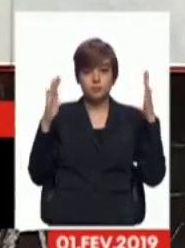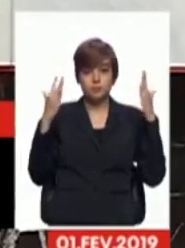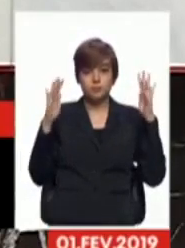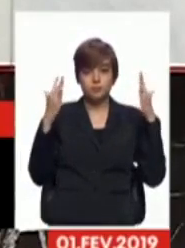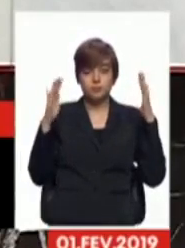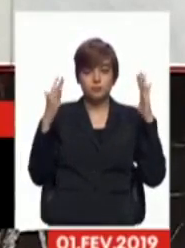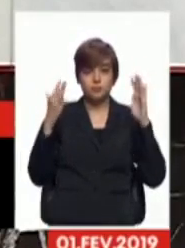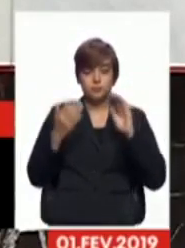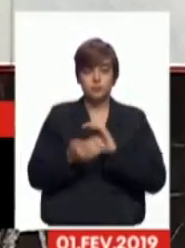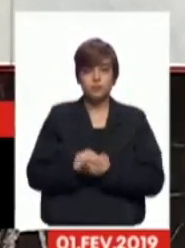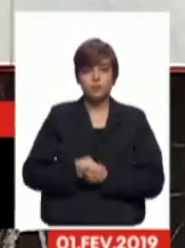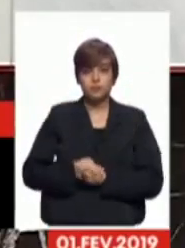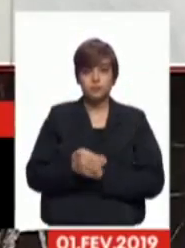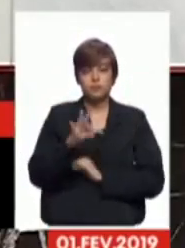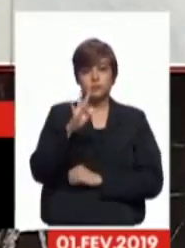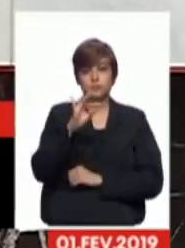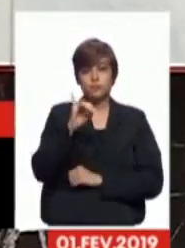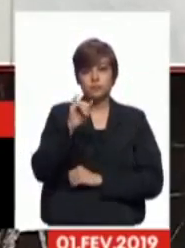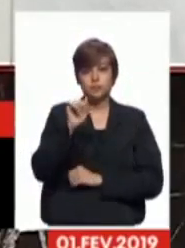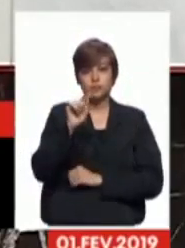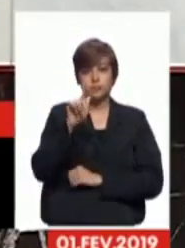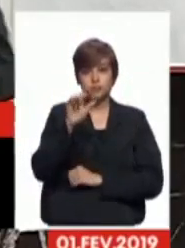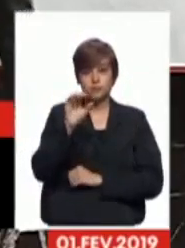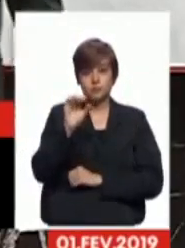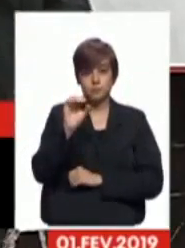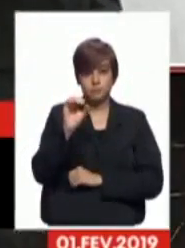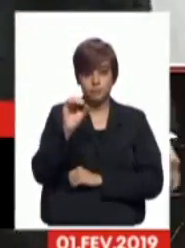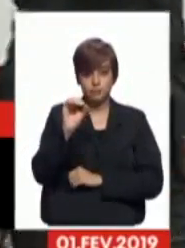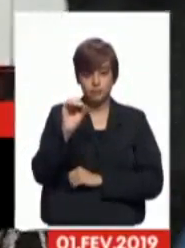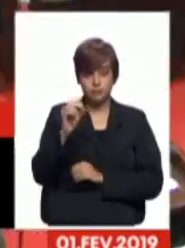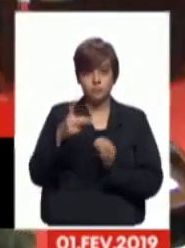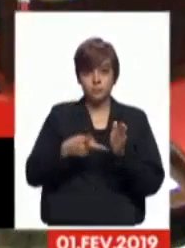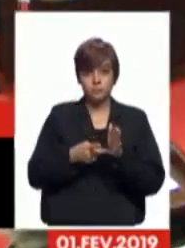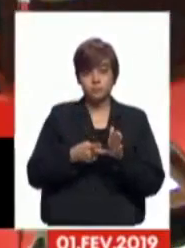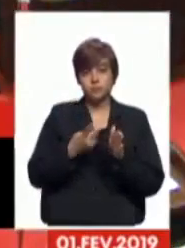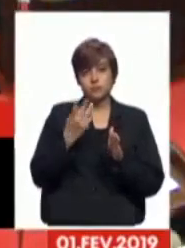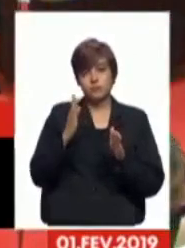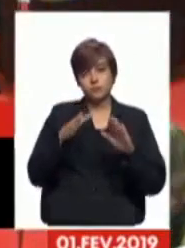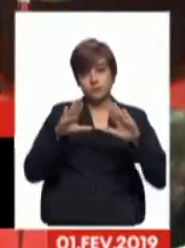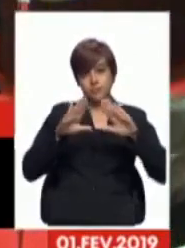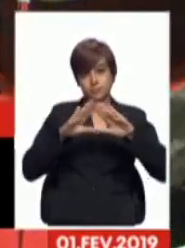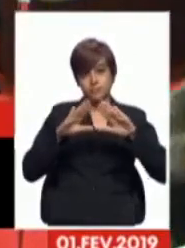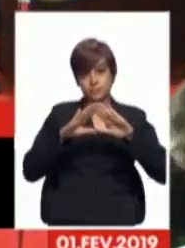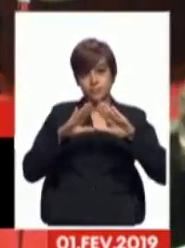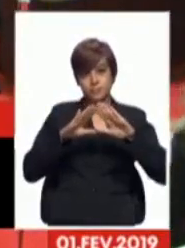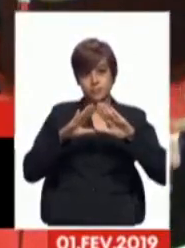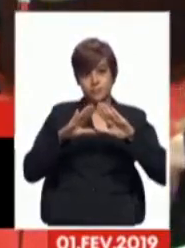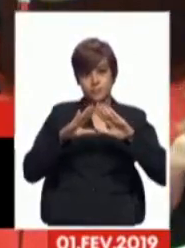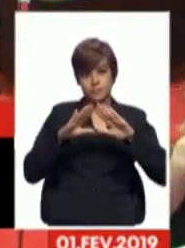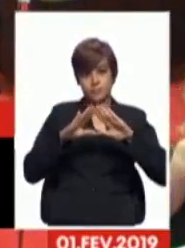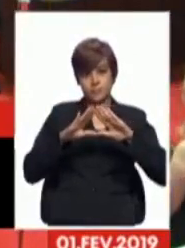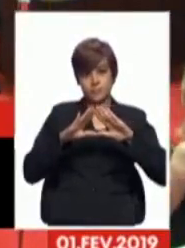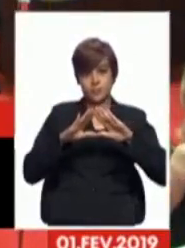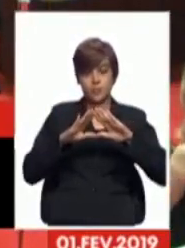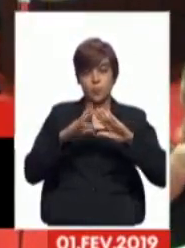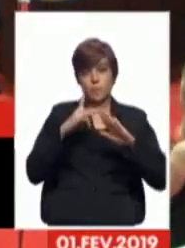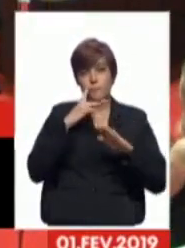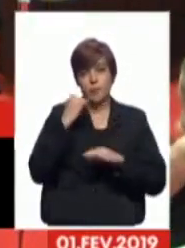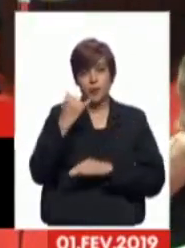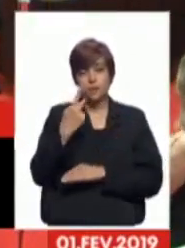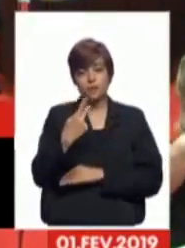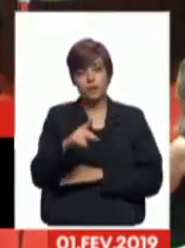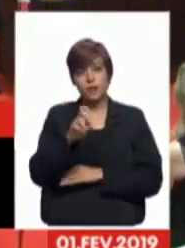Tiago Cota, do Tito MDB, Bruno, foi reeleito Miranda para o segundo Torres mandato Duarte. Na Assembleia. É filho do ex-prefeito de Mariana, Celso